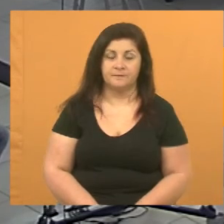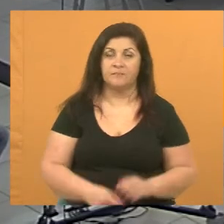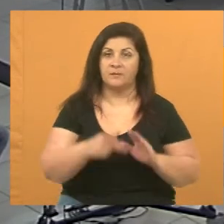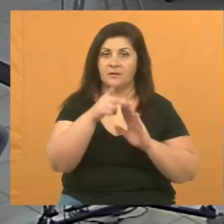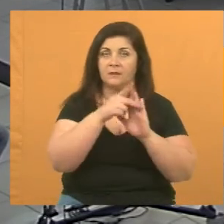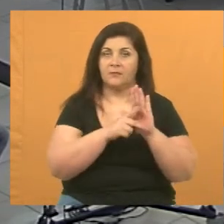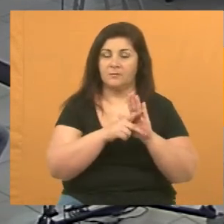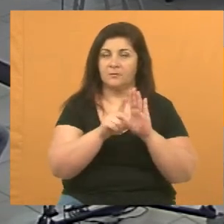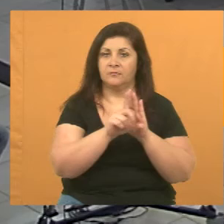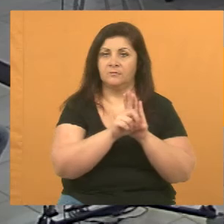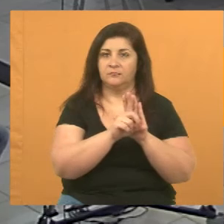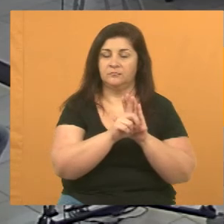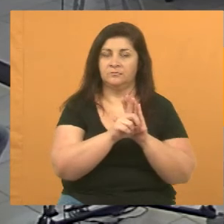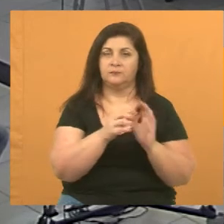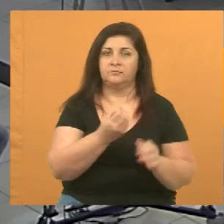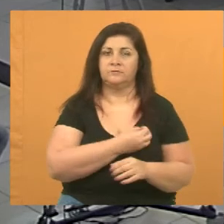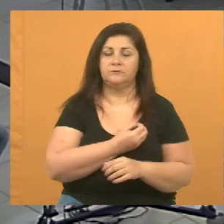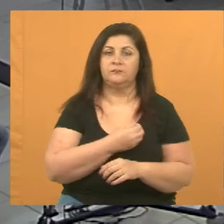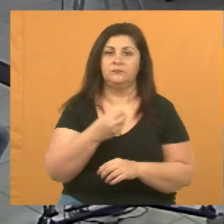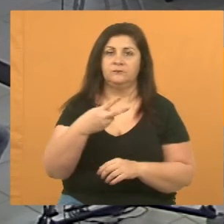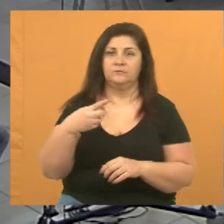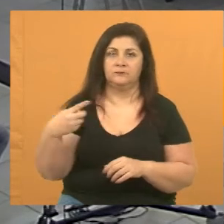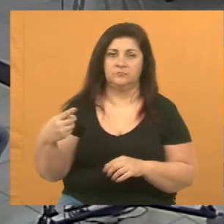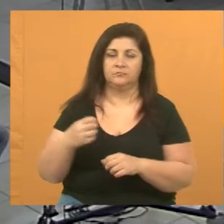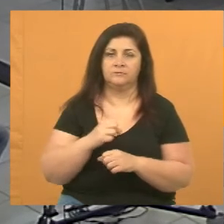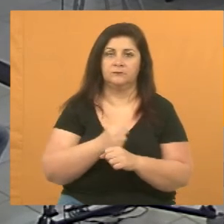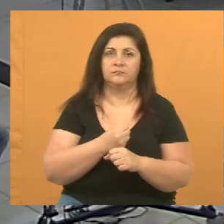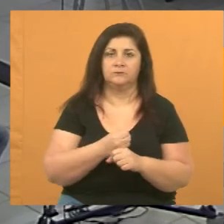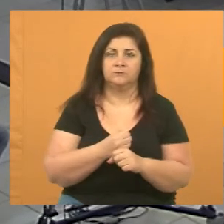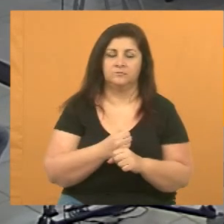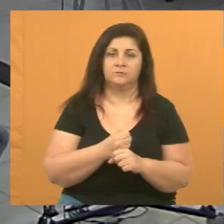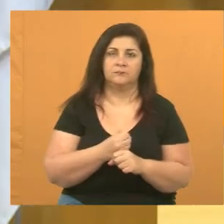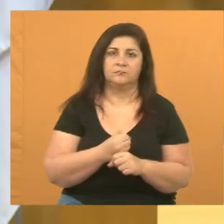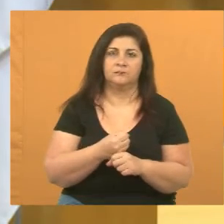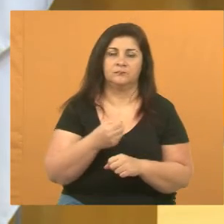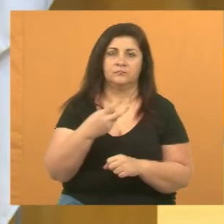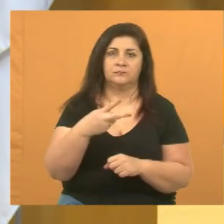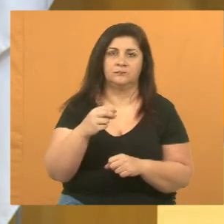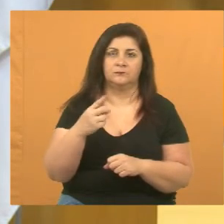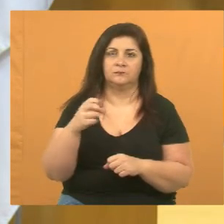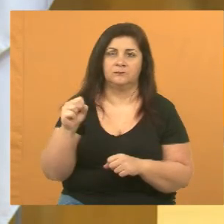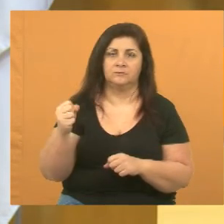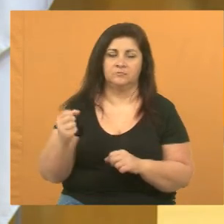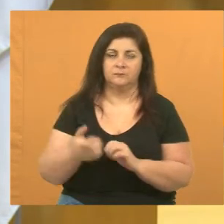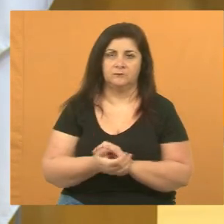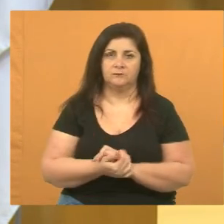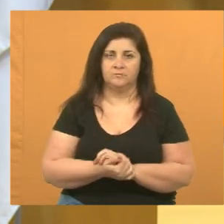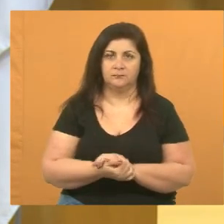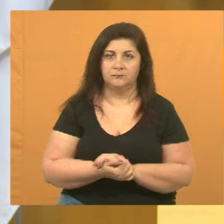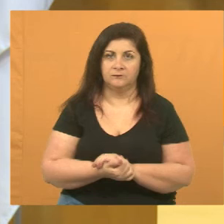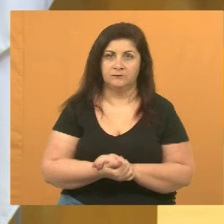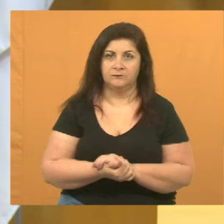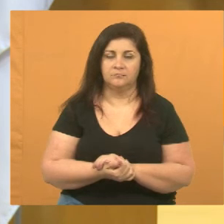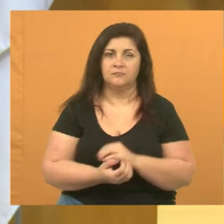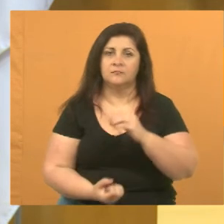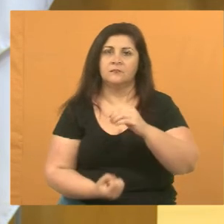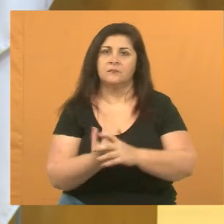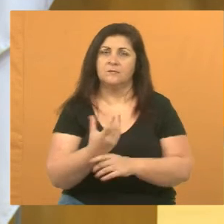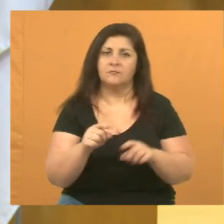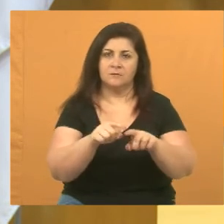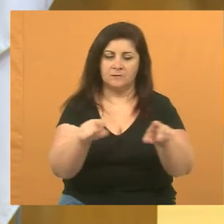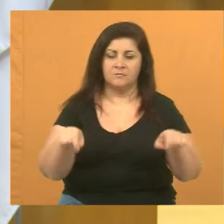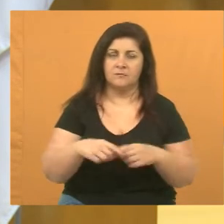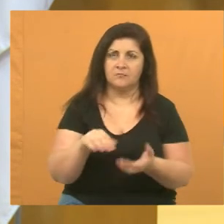Projeto de lei do Executivo número 21, de 27 de agosto de 2018, cria o